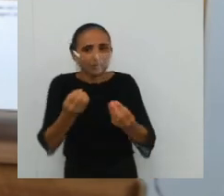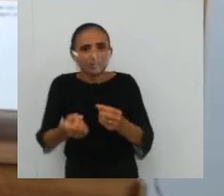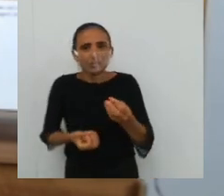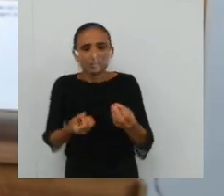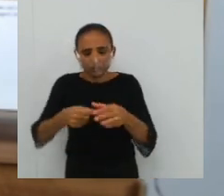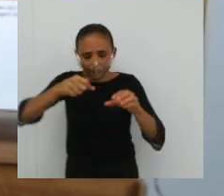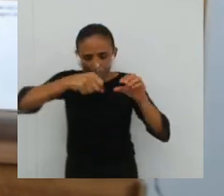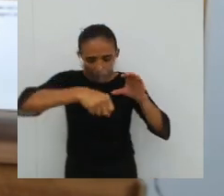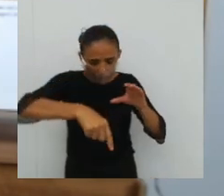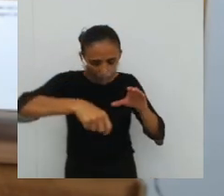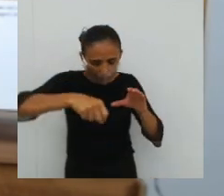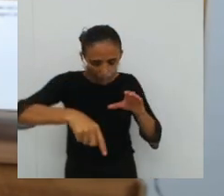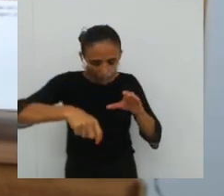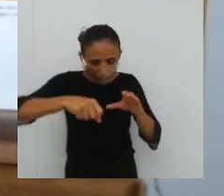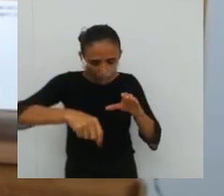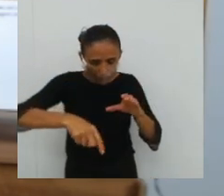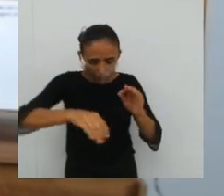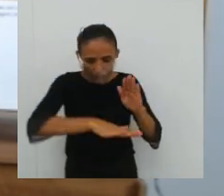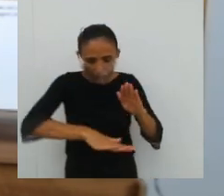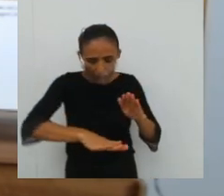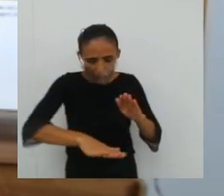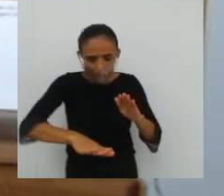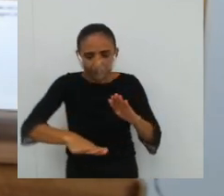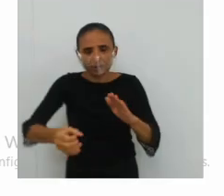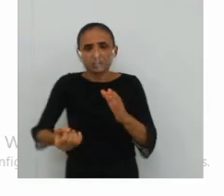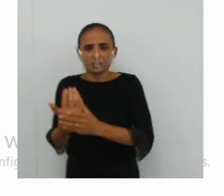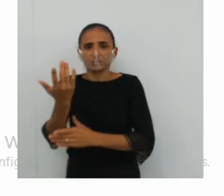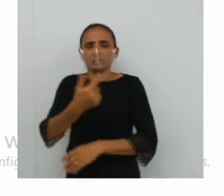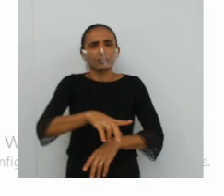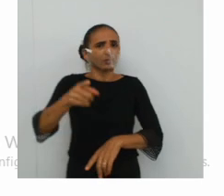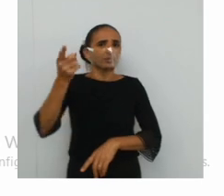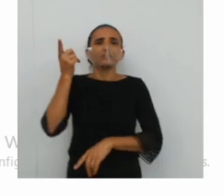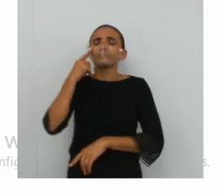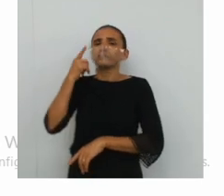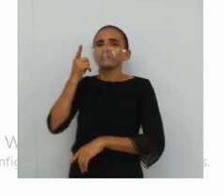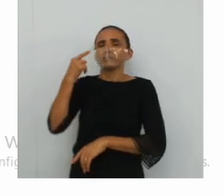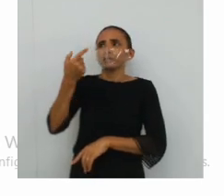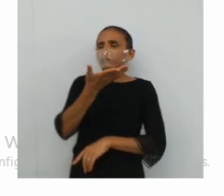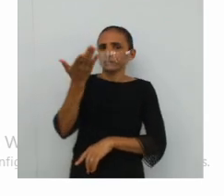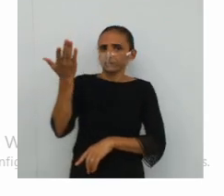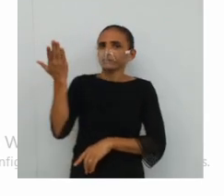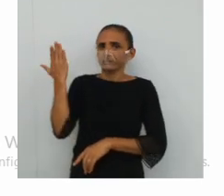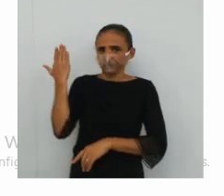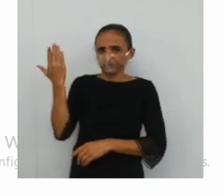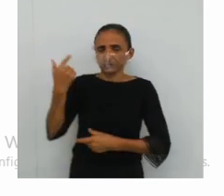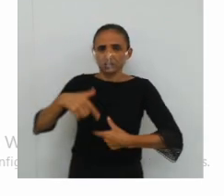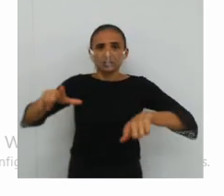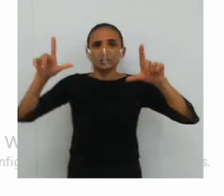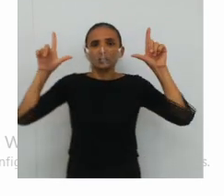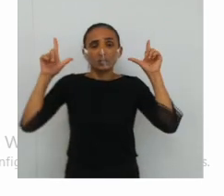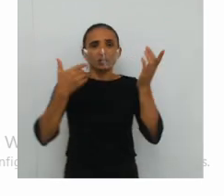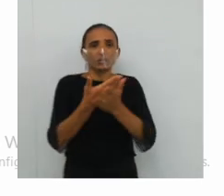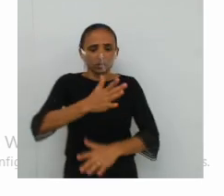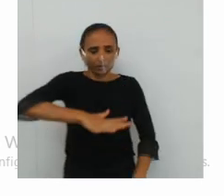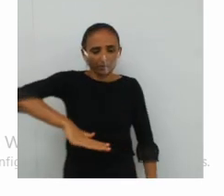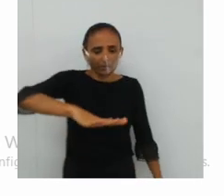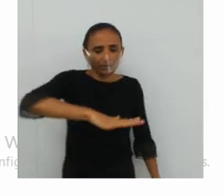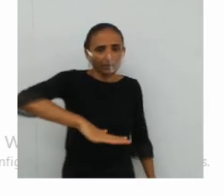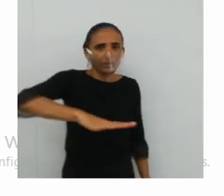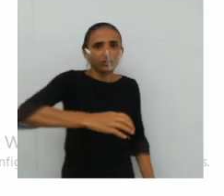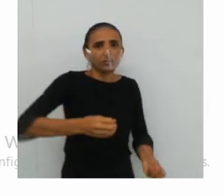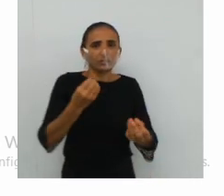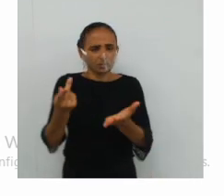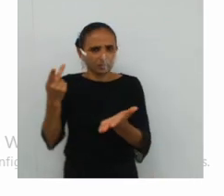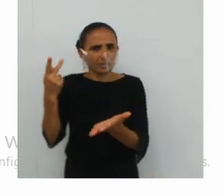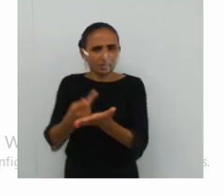forma mais dinâmica. Volta aí para o slide para você ver. Ó, você está vendo aí na imagem um terreno chamado